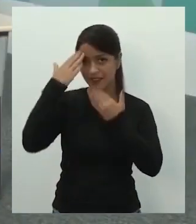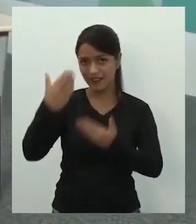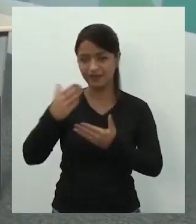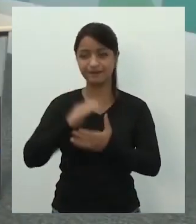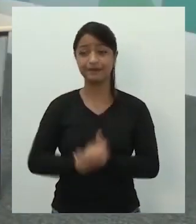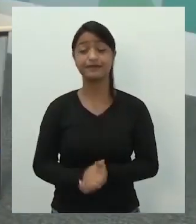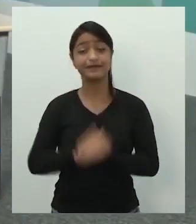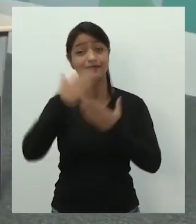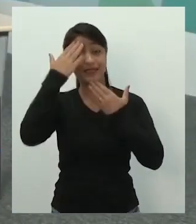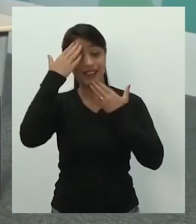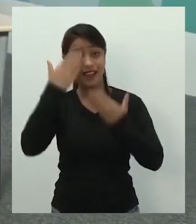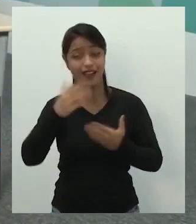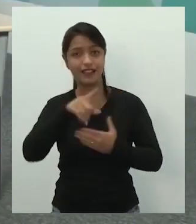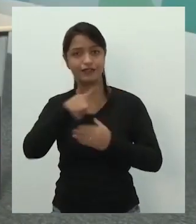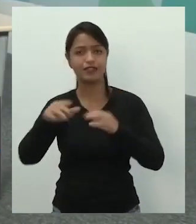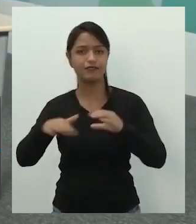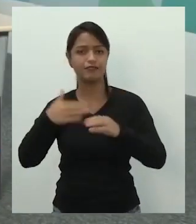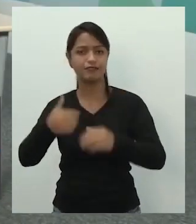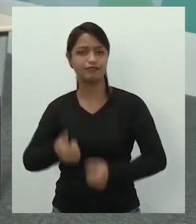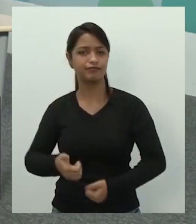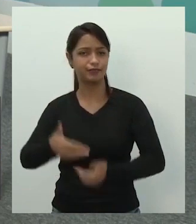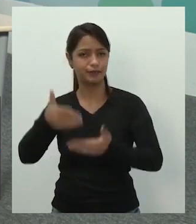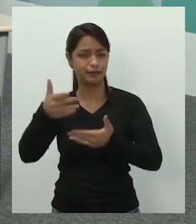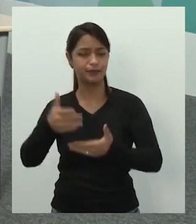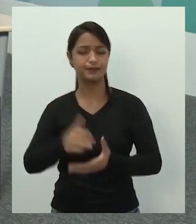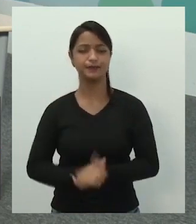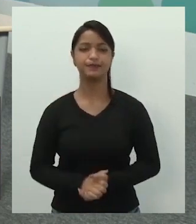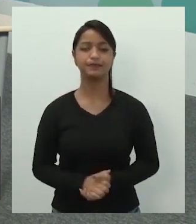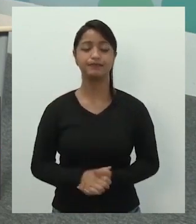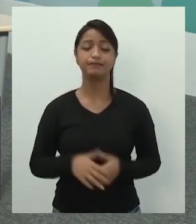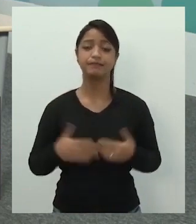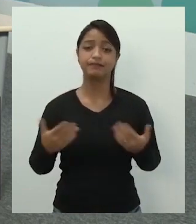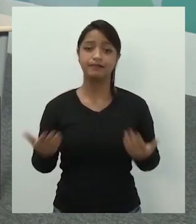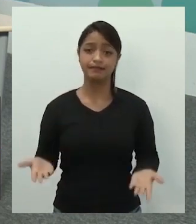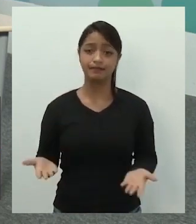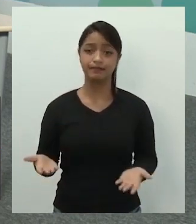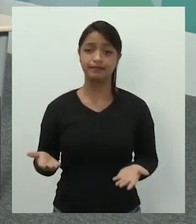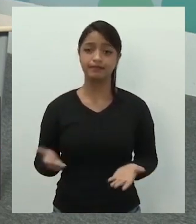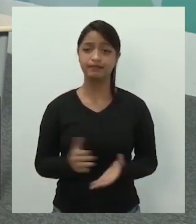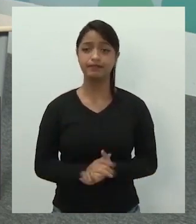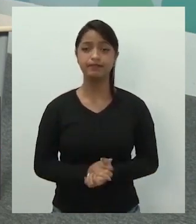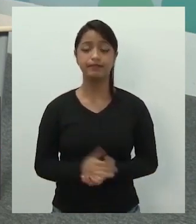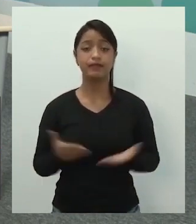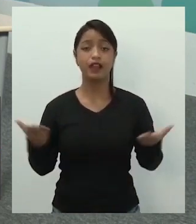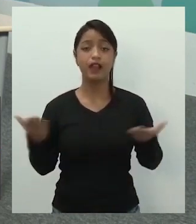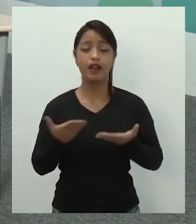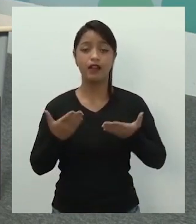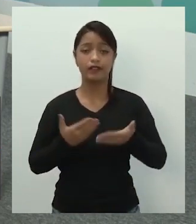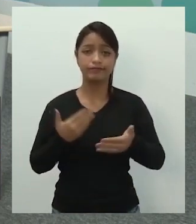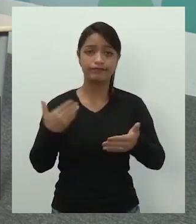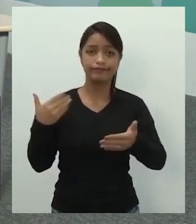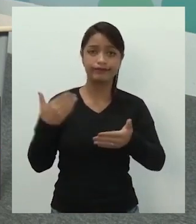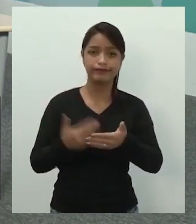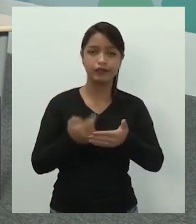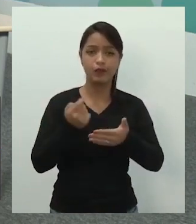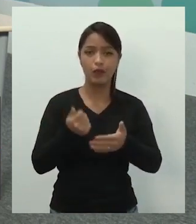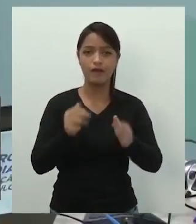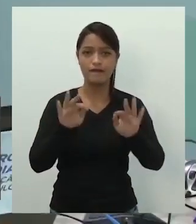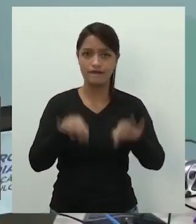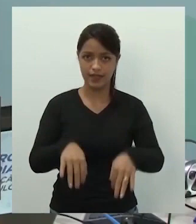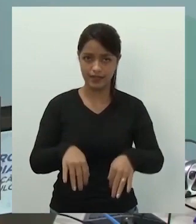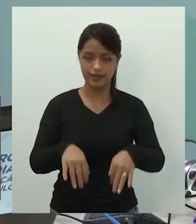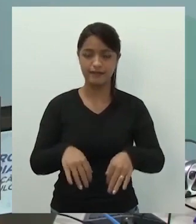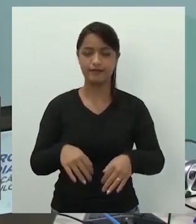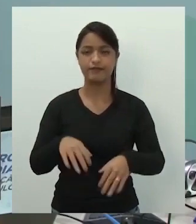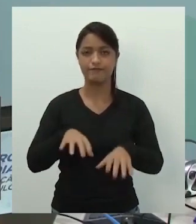Muito obrigada pelas interações. E nós estamos caminhando aí para o final da